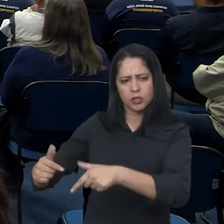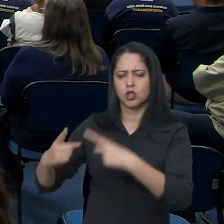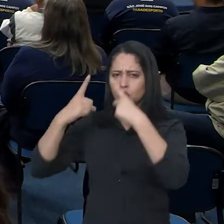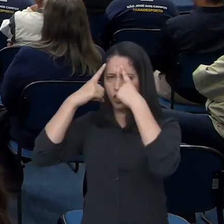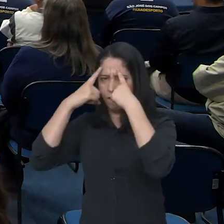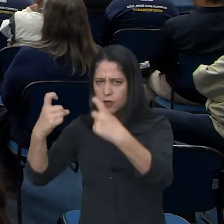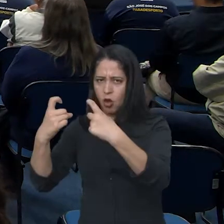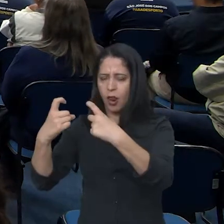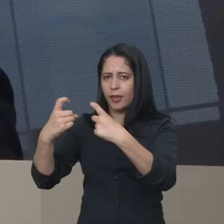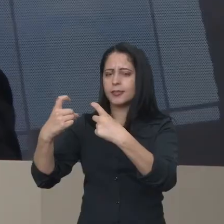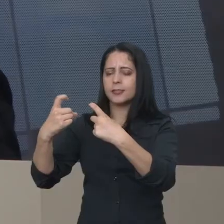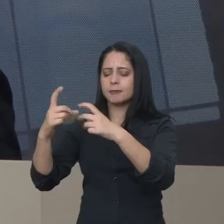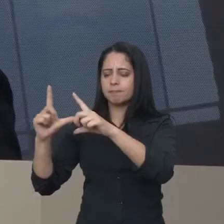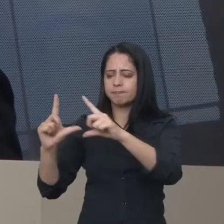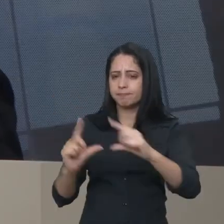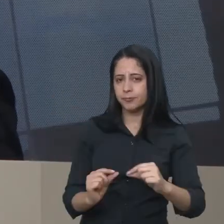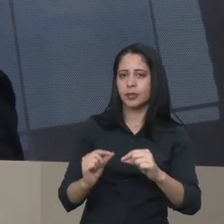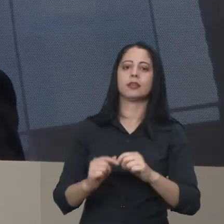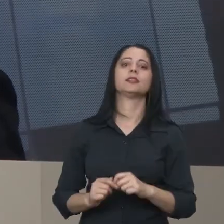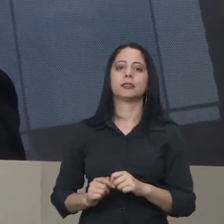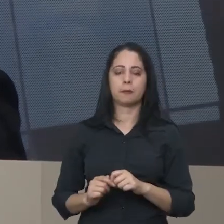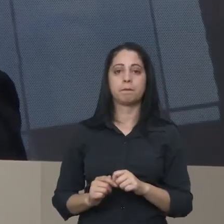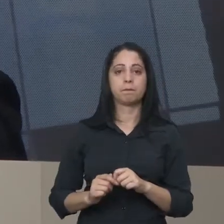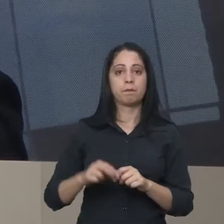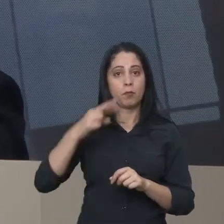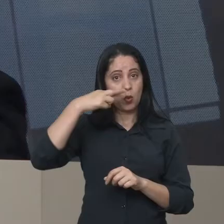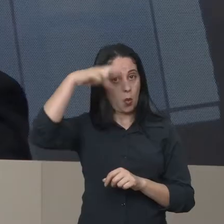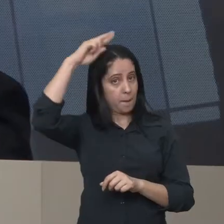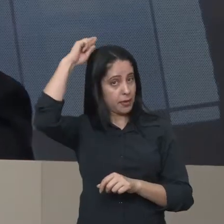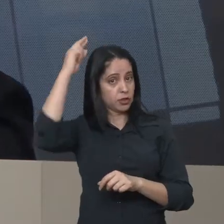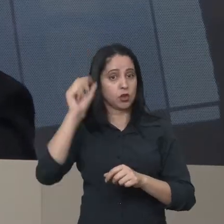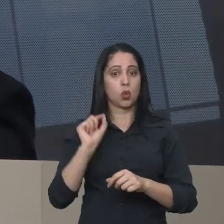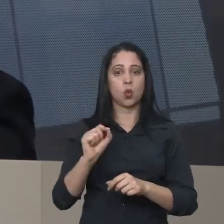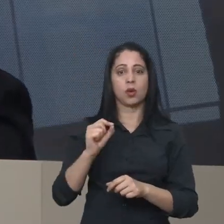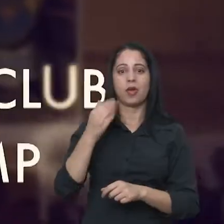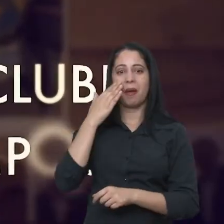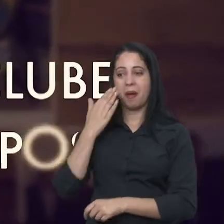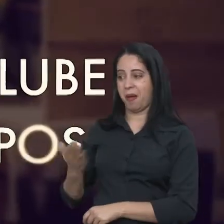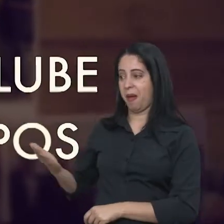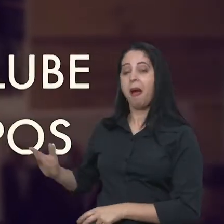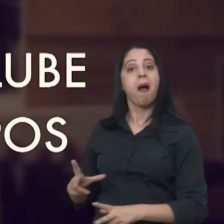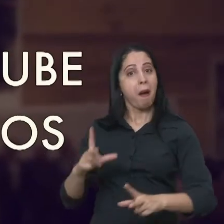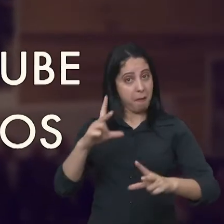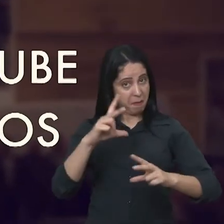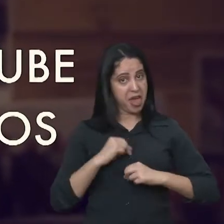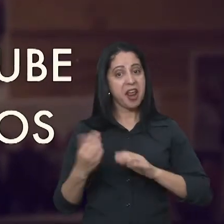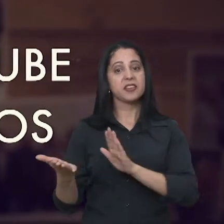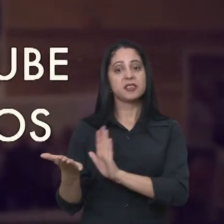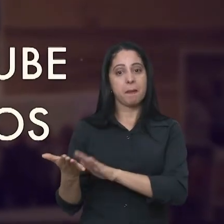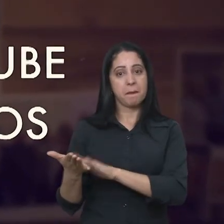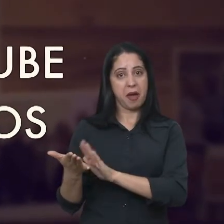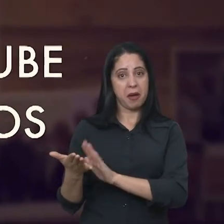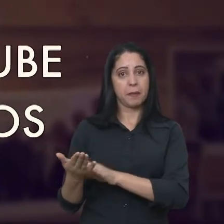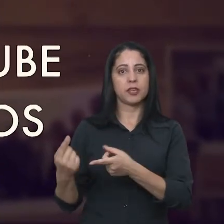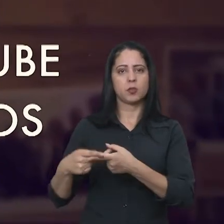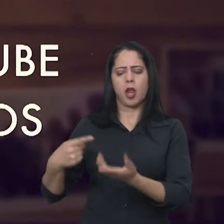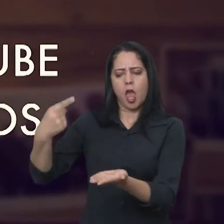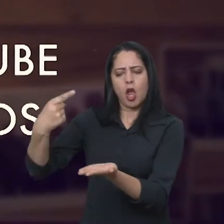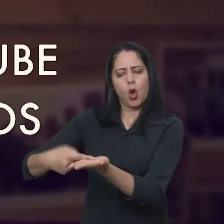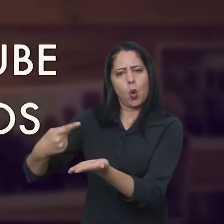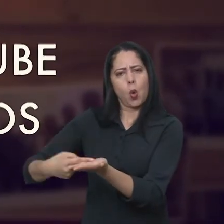ações e atividades na área. Para o autor da homenagem, o vereador Robertinho da Padaria, o Panathlon merece ser parabenizado